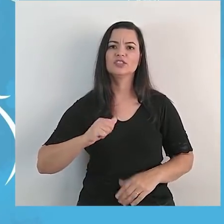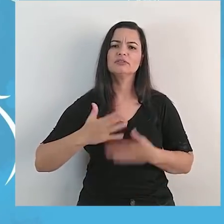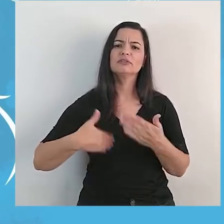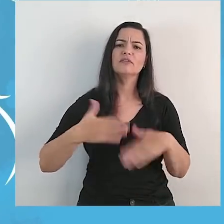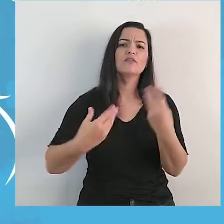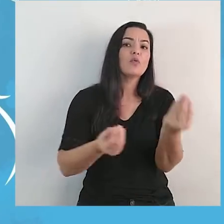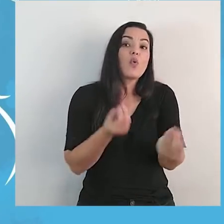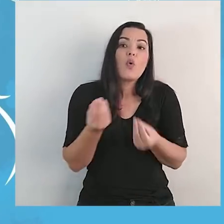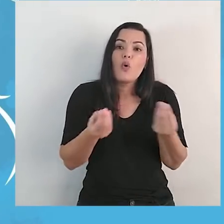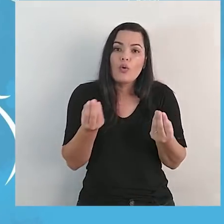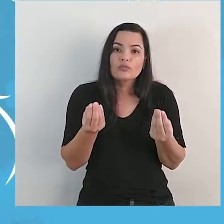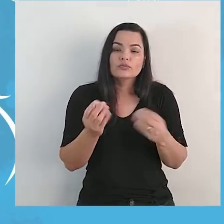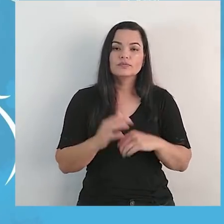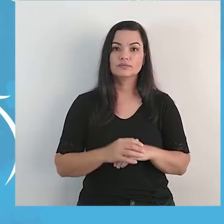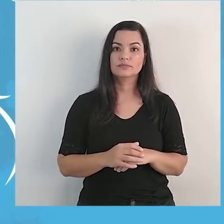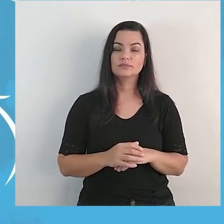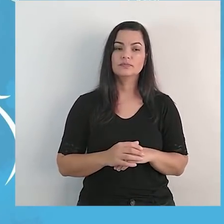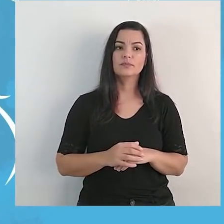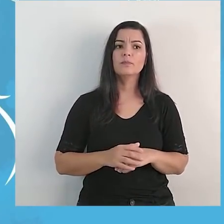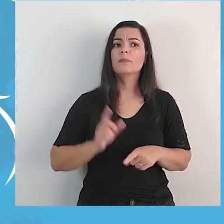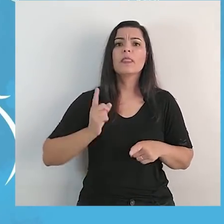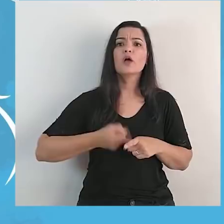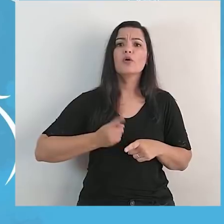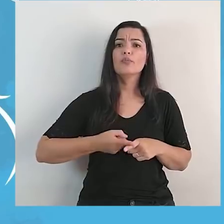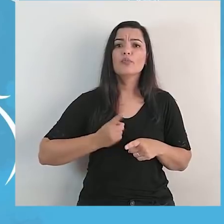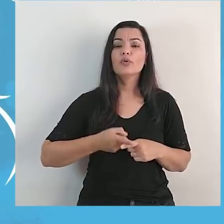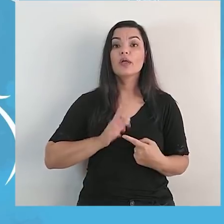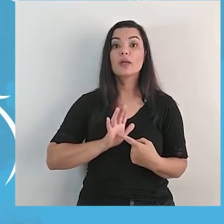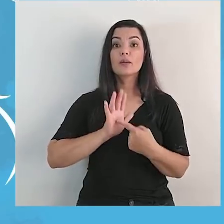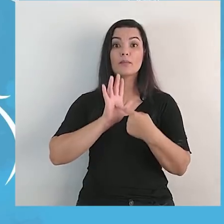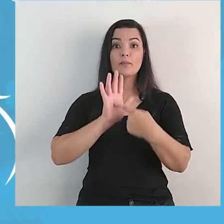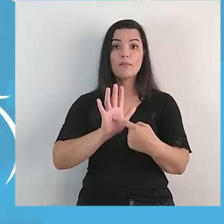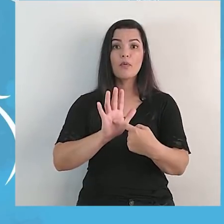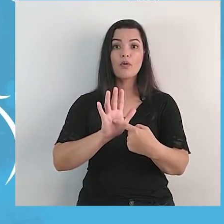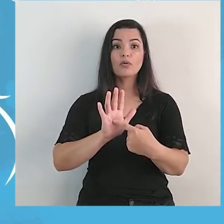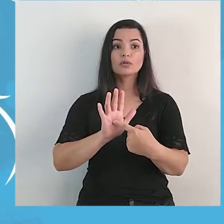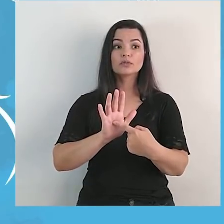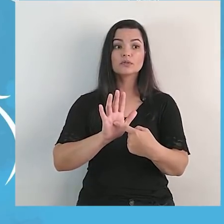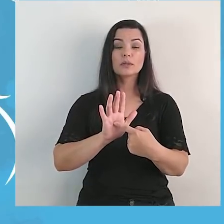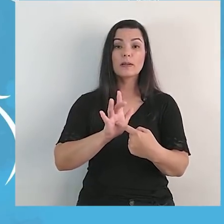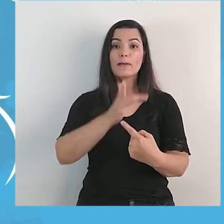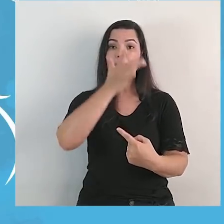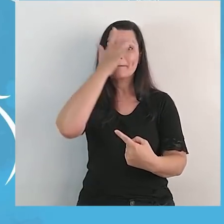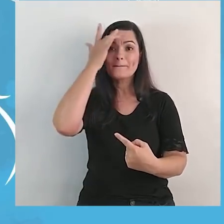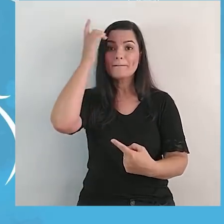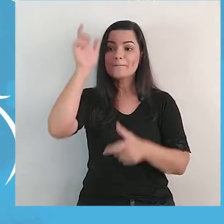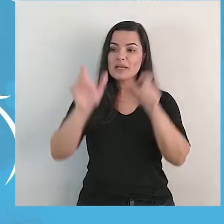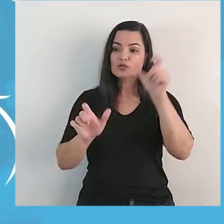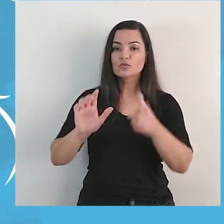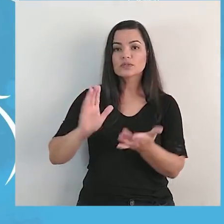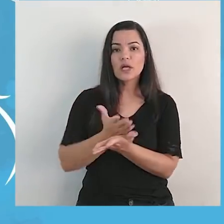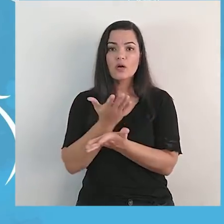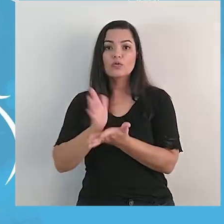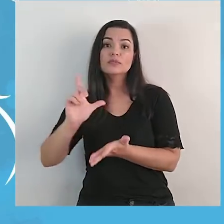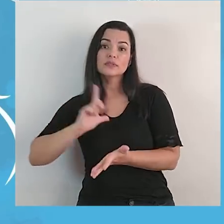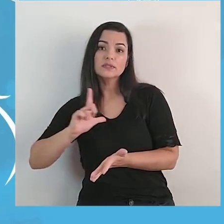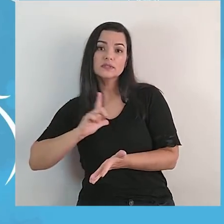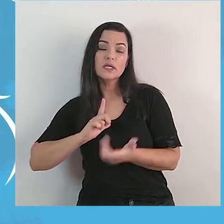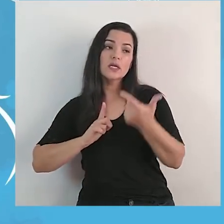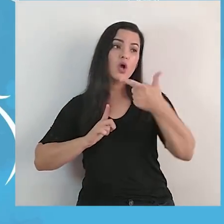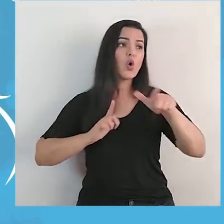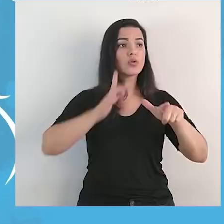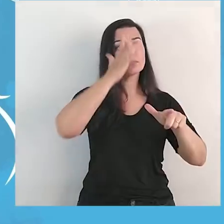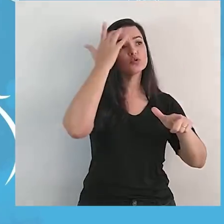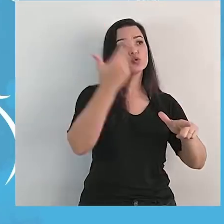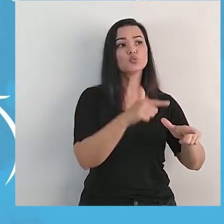se desenvolve e por que ele se manifesta em algumas pessoas e em outras